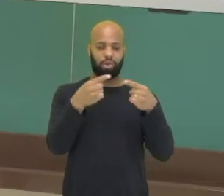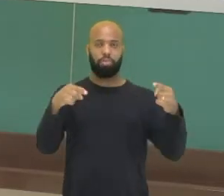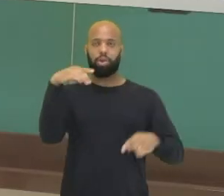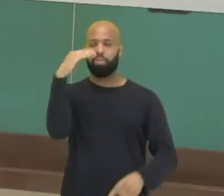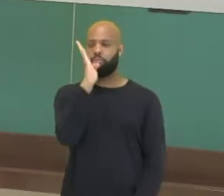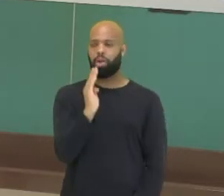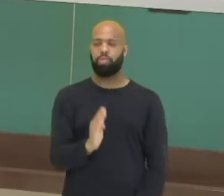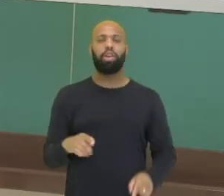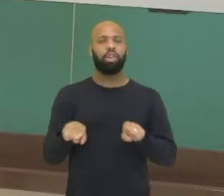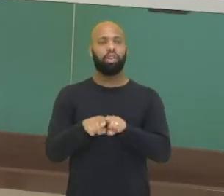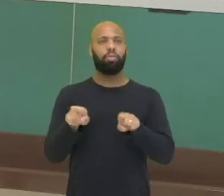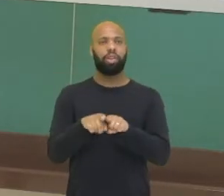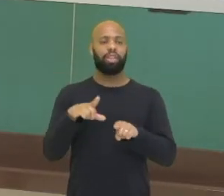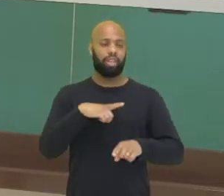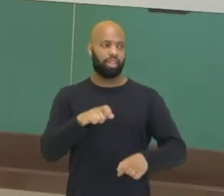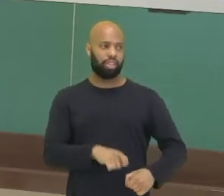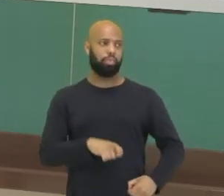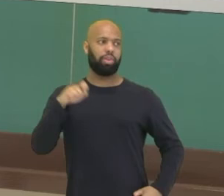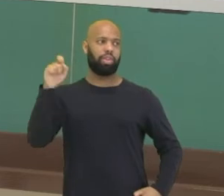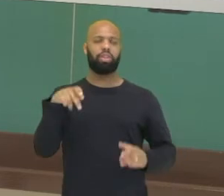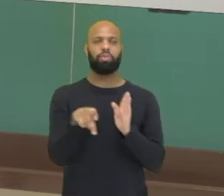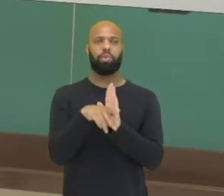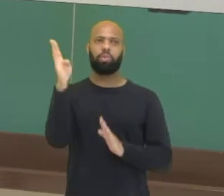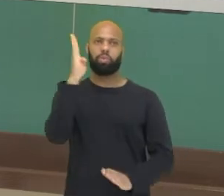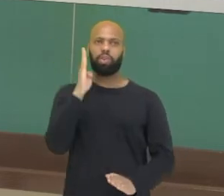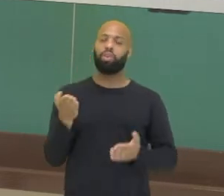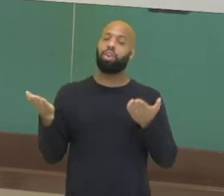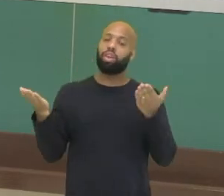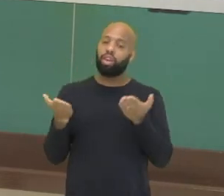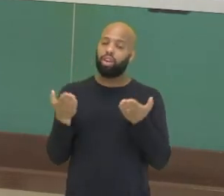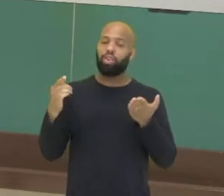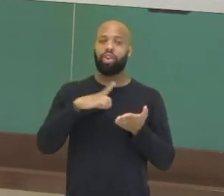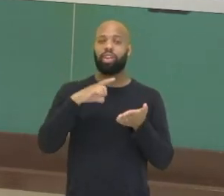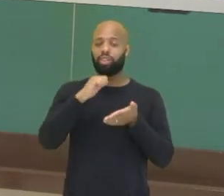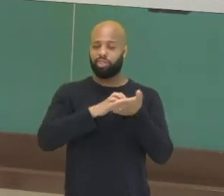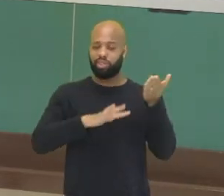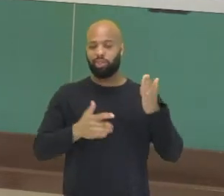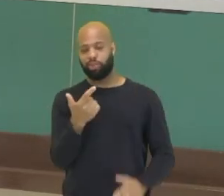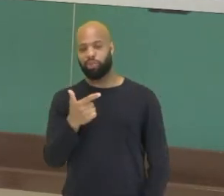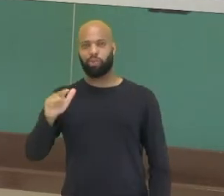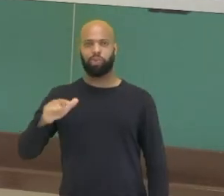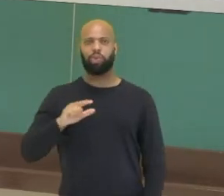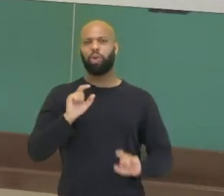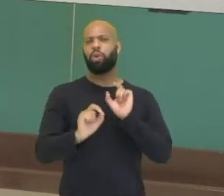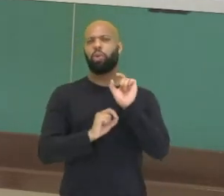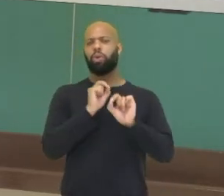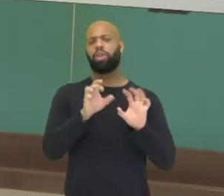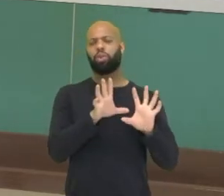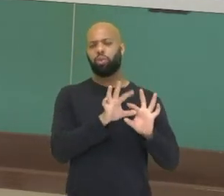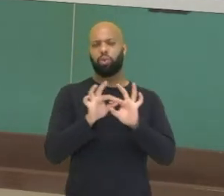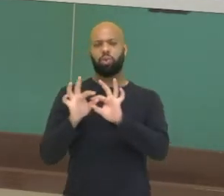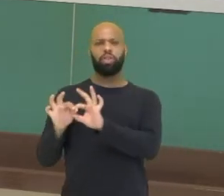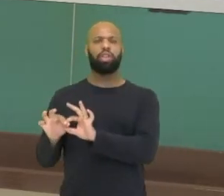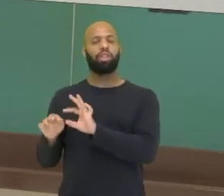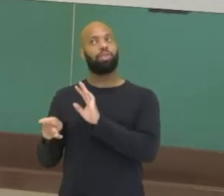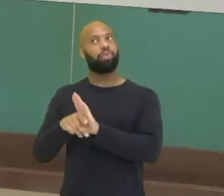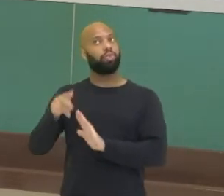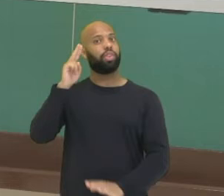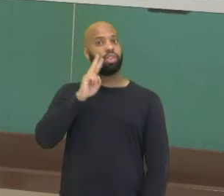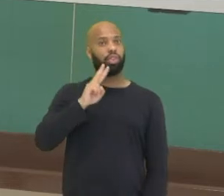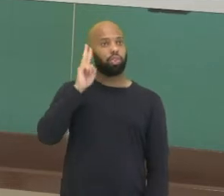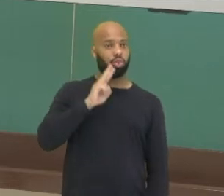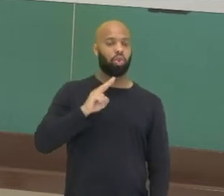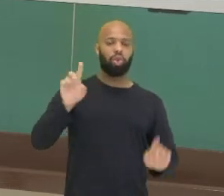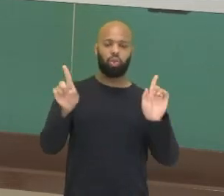da independência do Brasil. E eu convido vocês a uma atividade, né? Em que contexto histórico